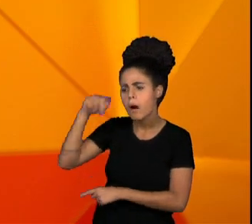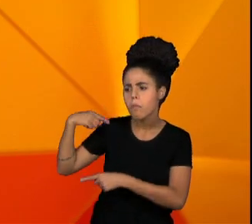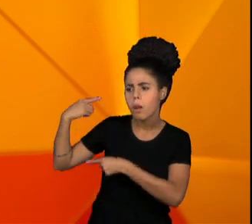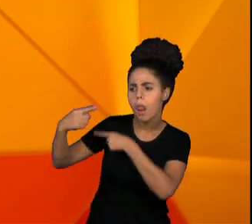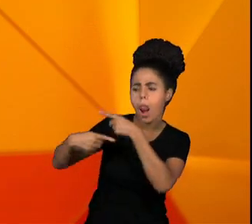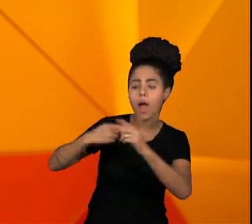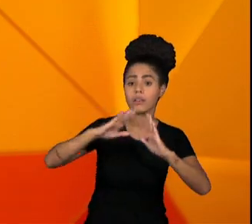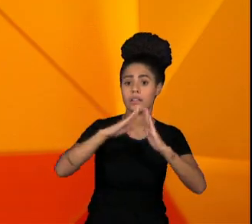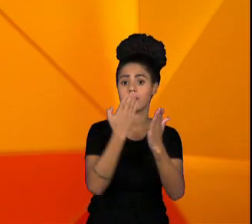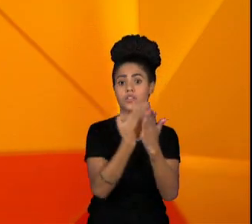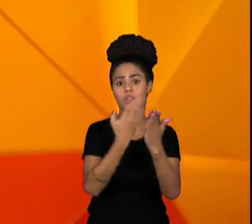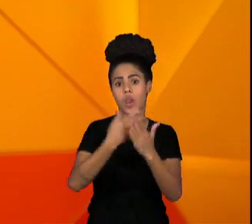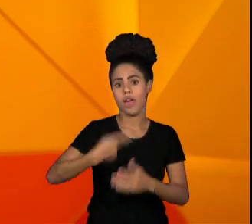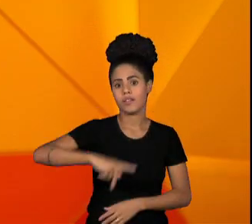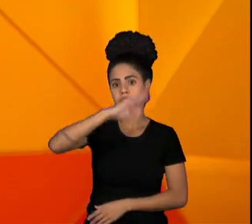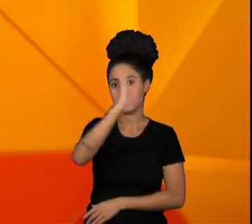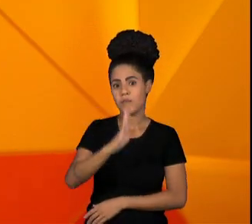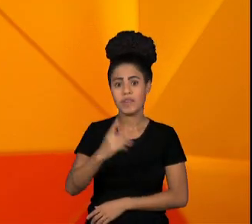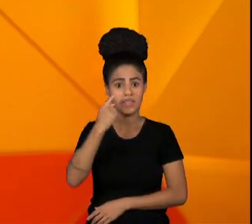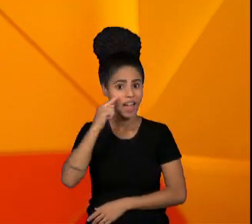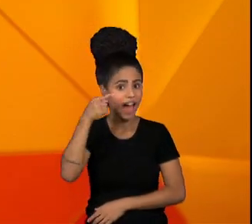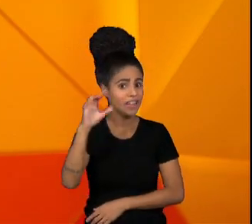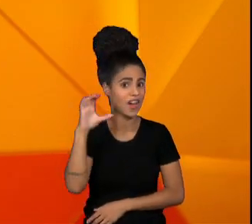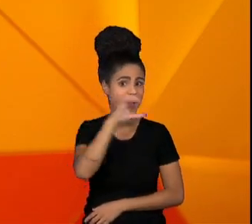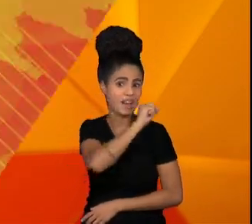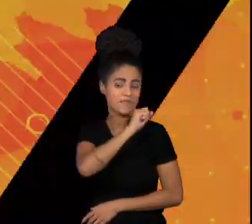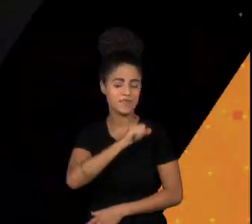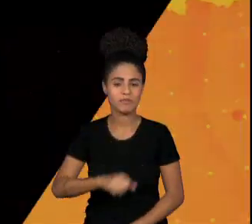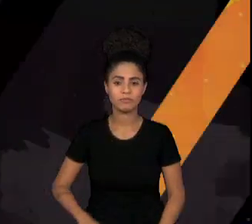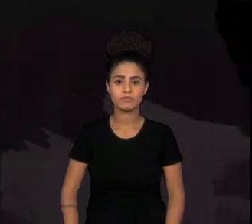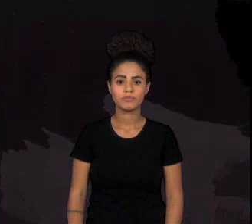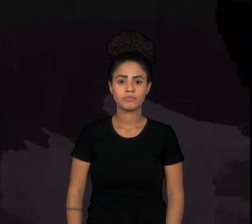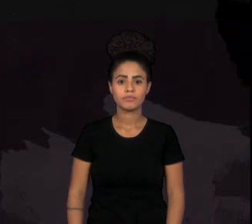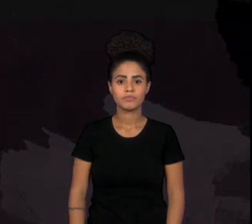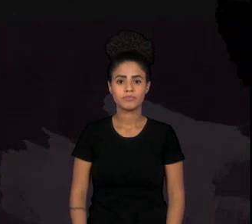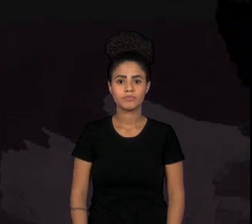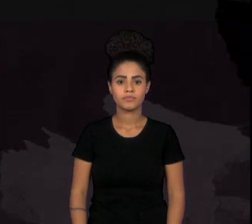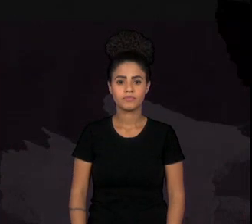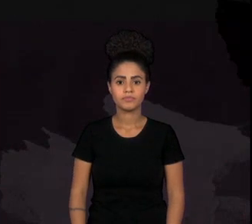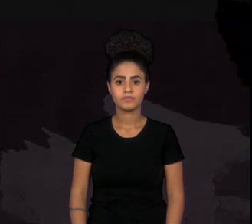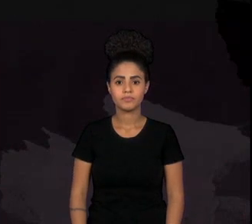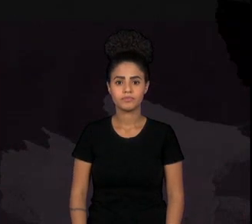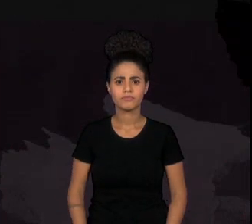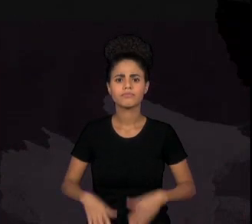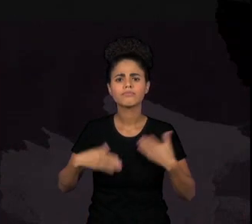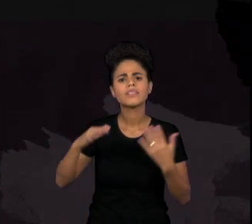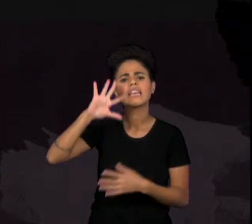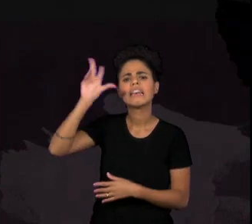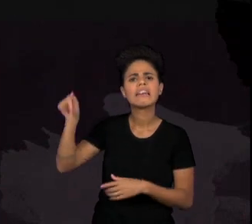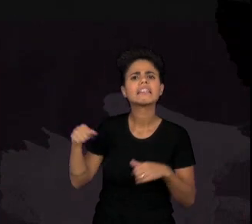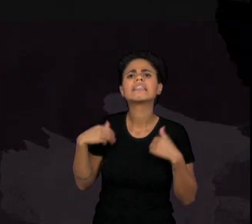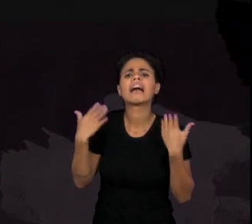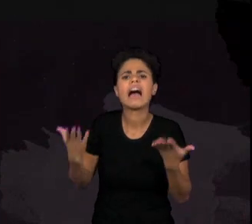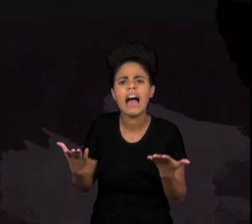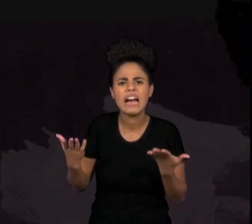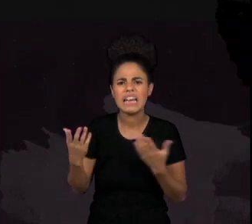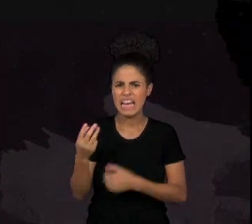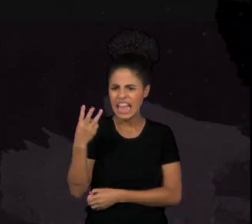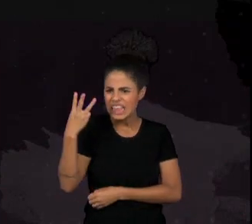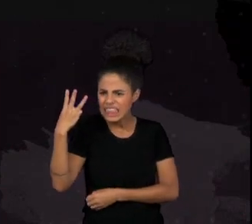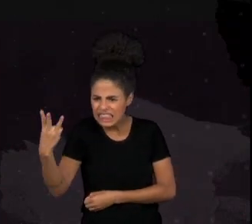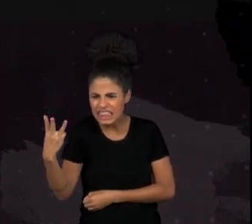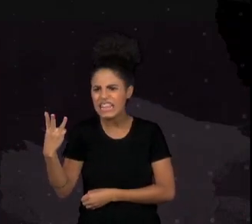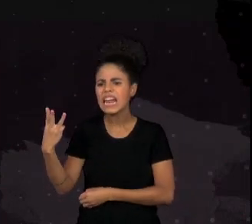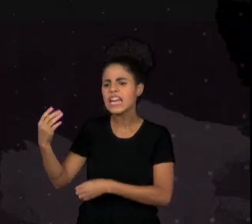escolas brasileiras. Não sai daí porque é muito rápido. Que África é essa? Esse país tem 3 capitais